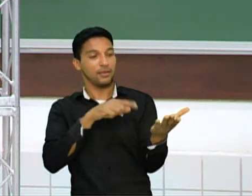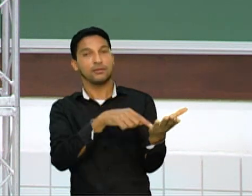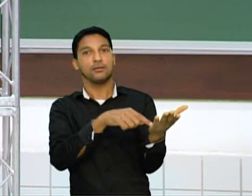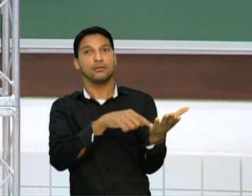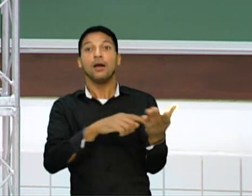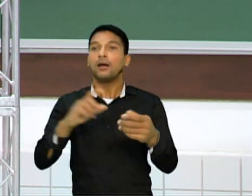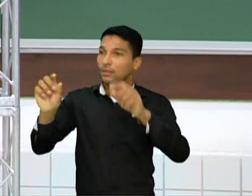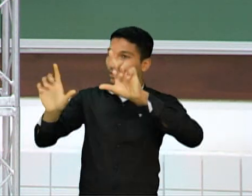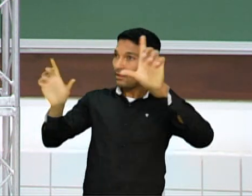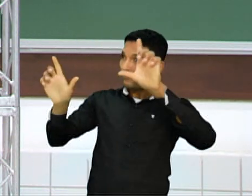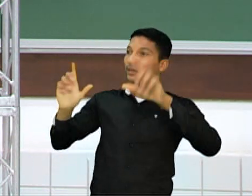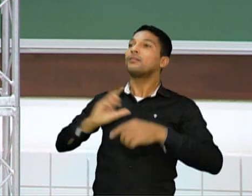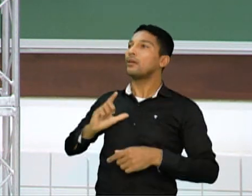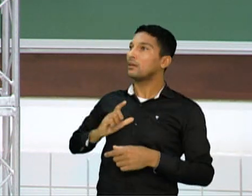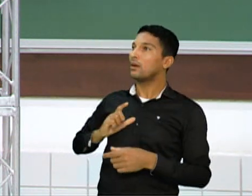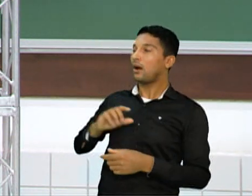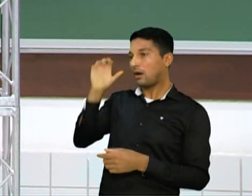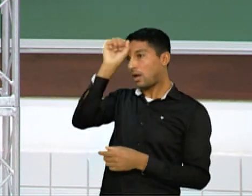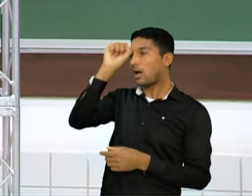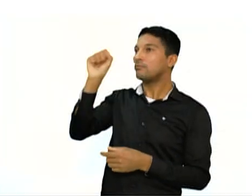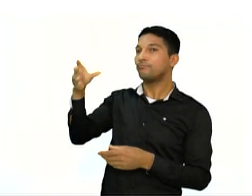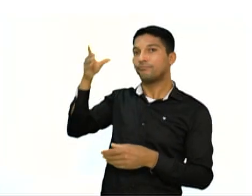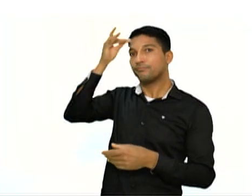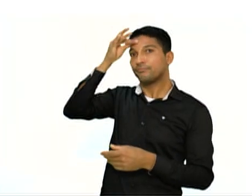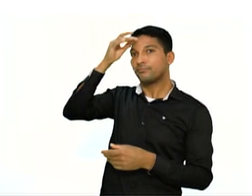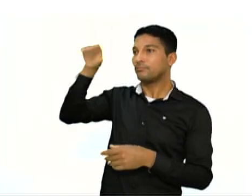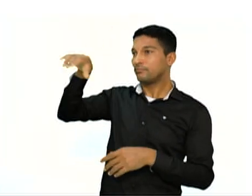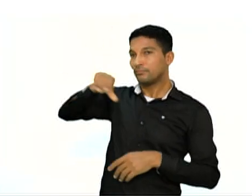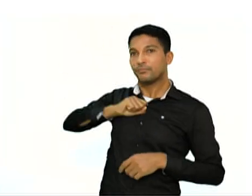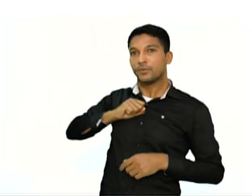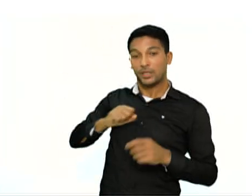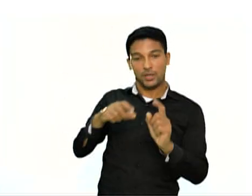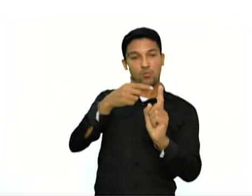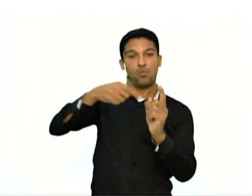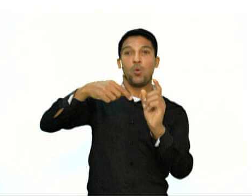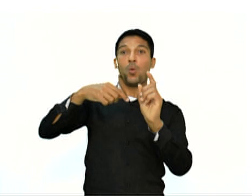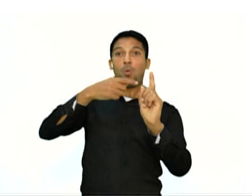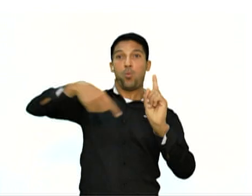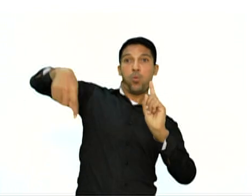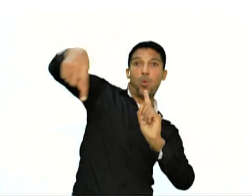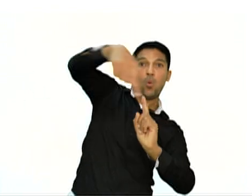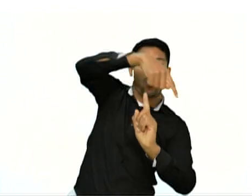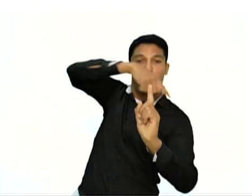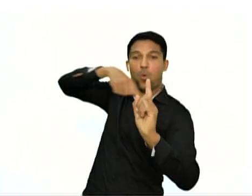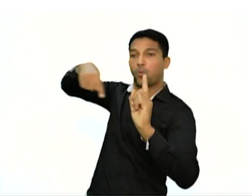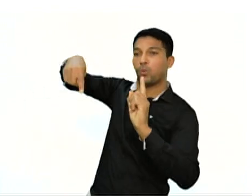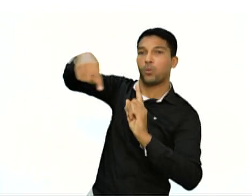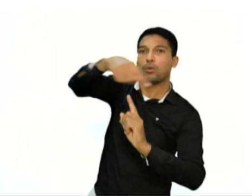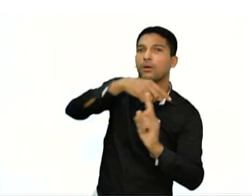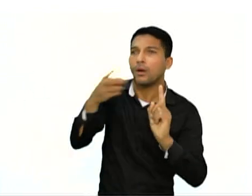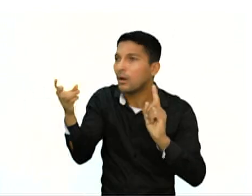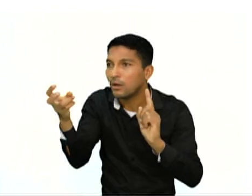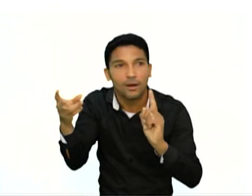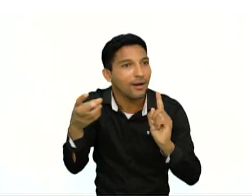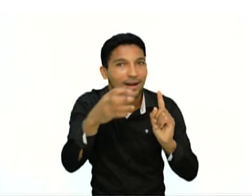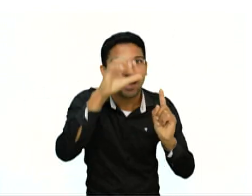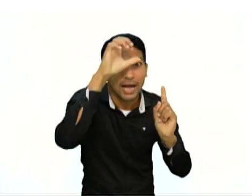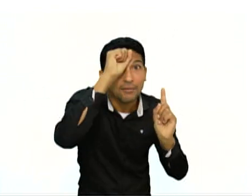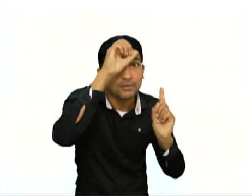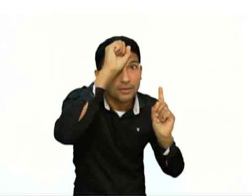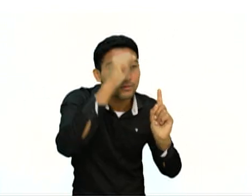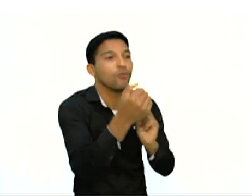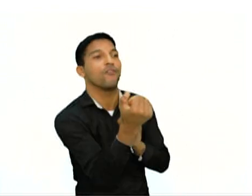existe um computador, que existem coisas à sua volta. Essas são as ideias que te ensinaram. E tantas outras ideias que